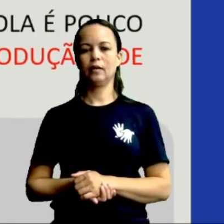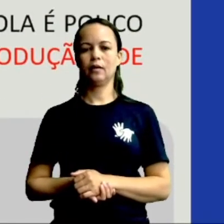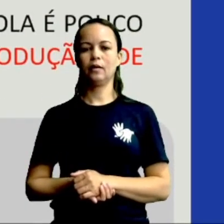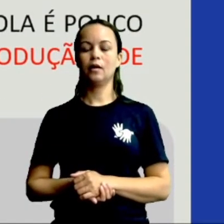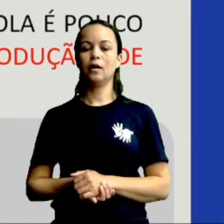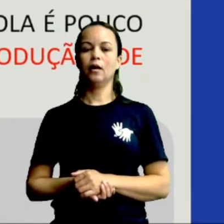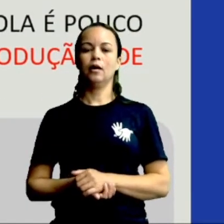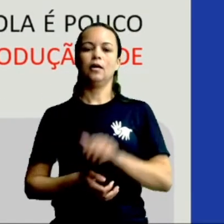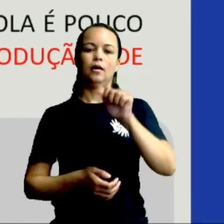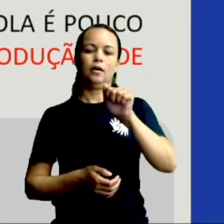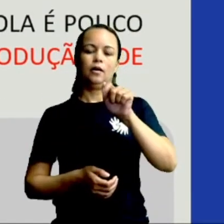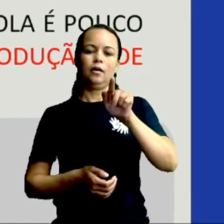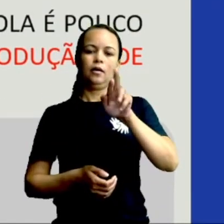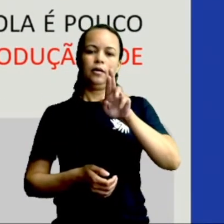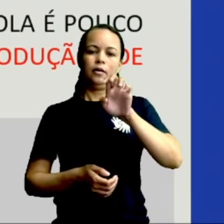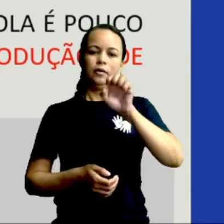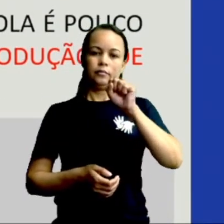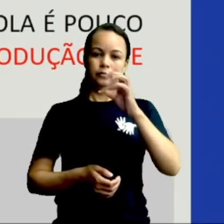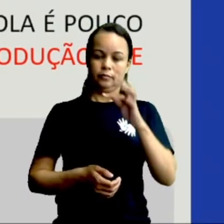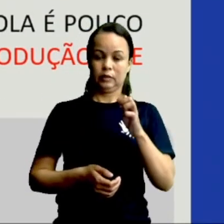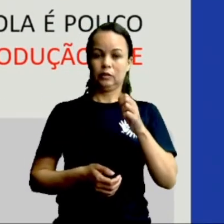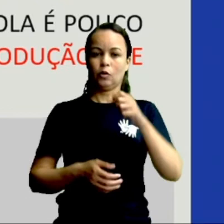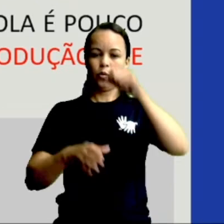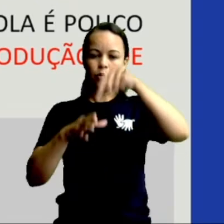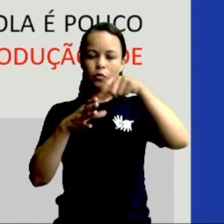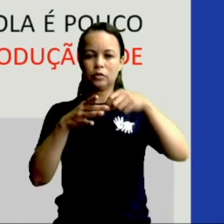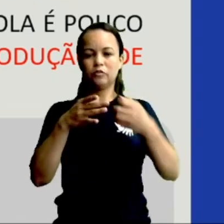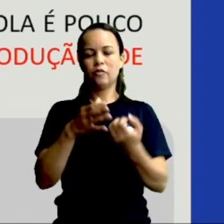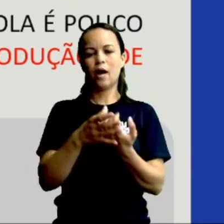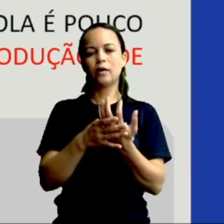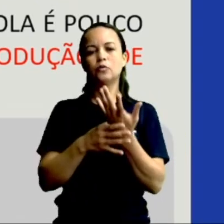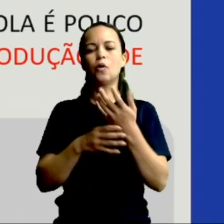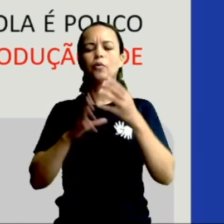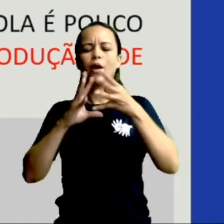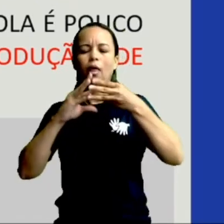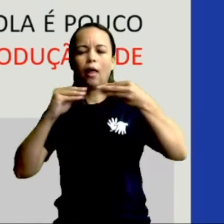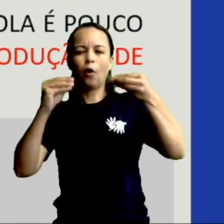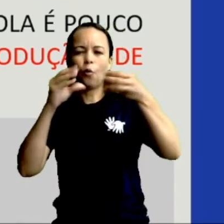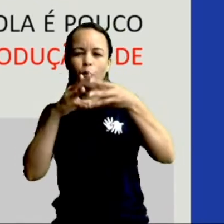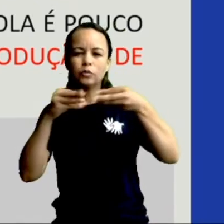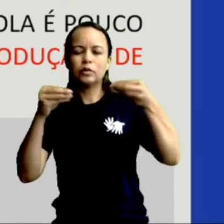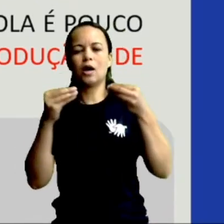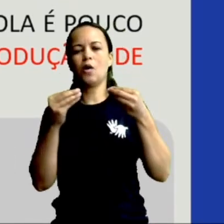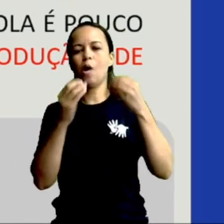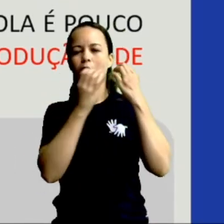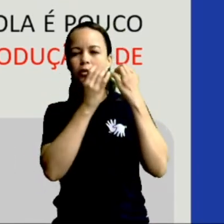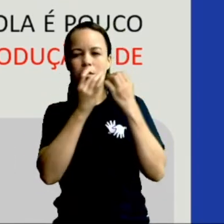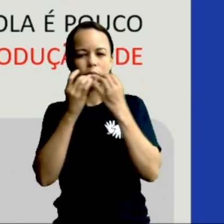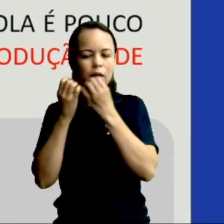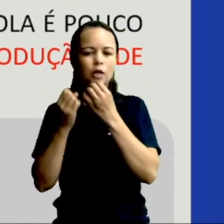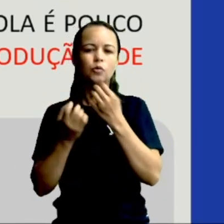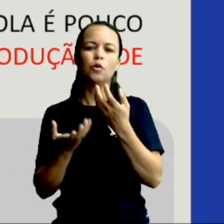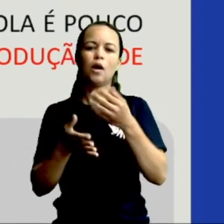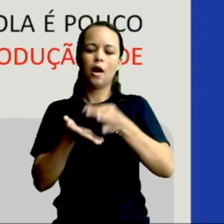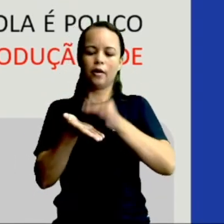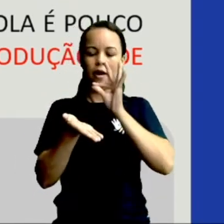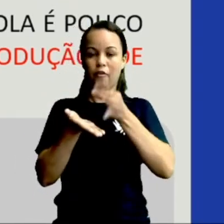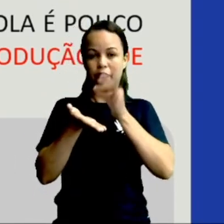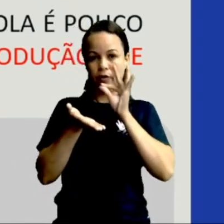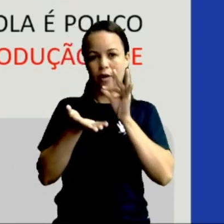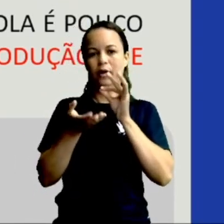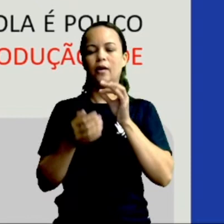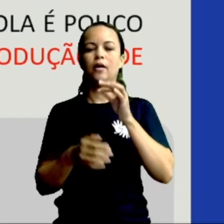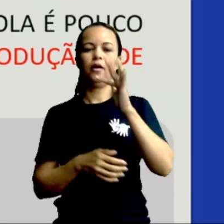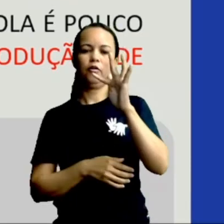No agreste são cultivados algodão, fumo, milho, café e fava. No sertão, a agricultura